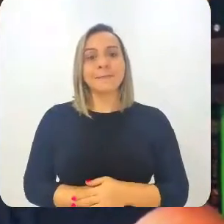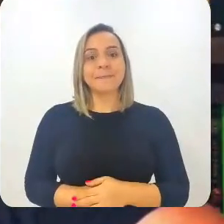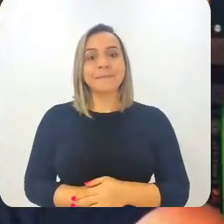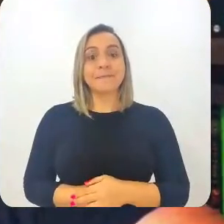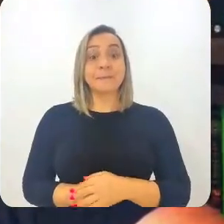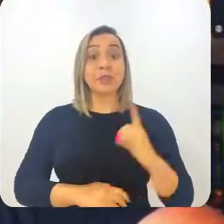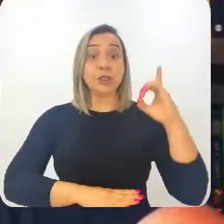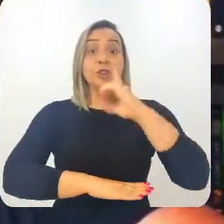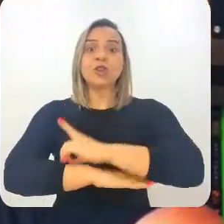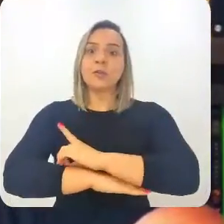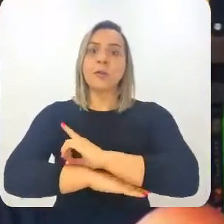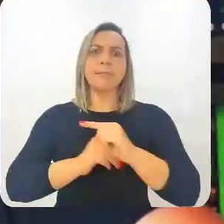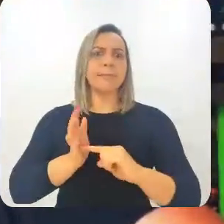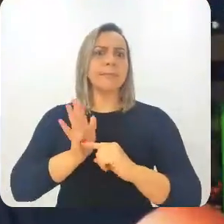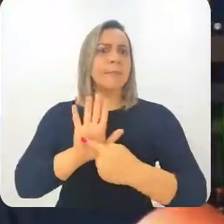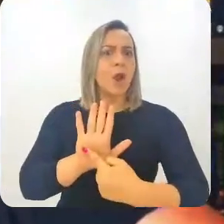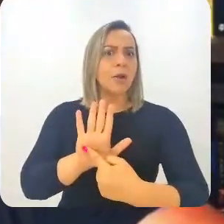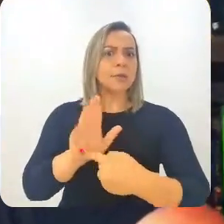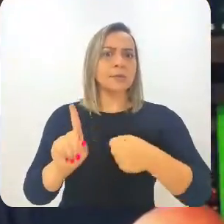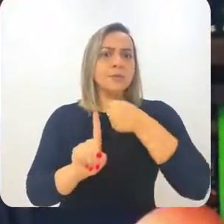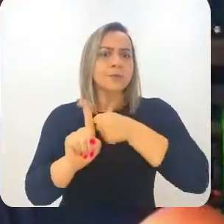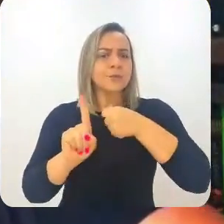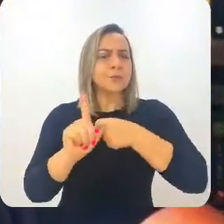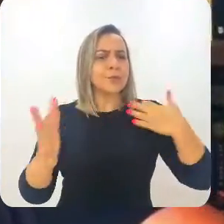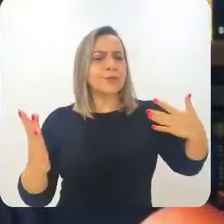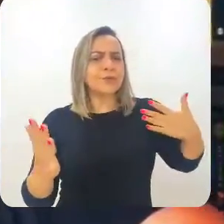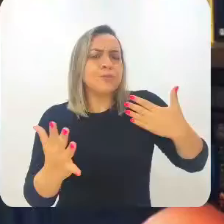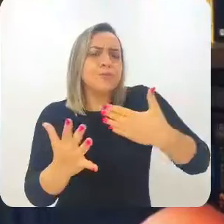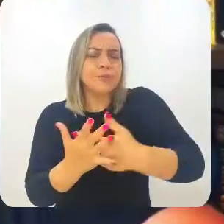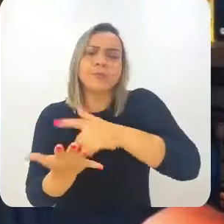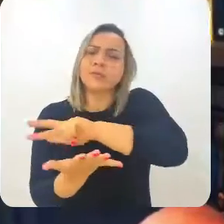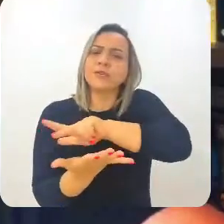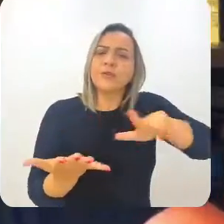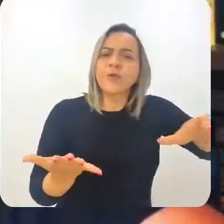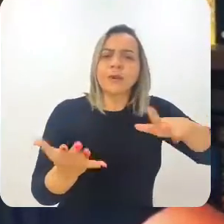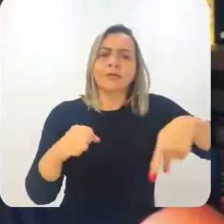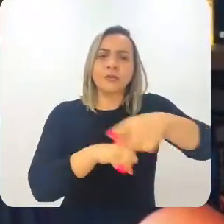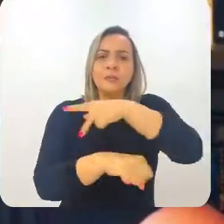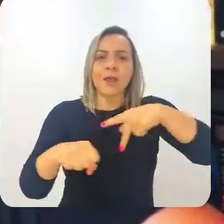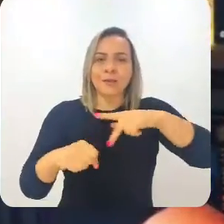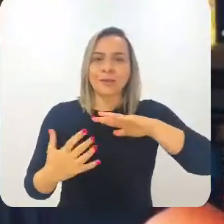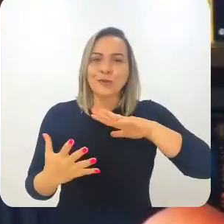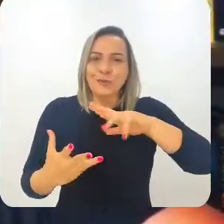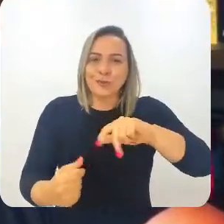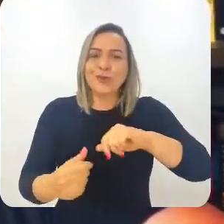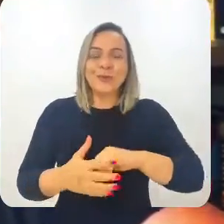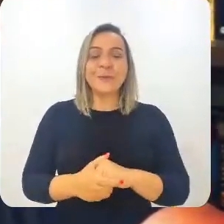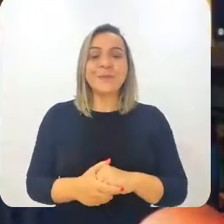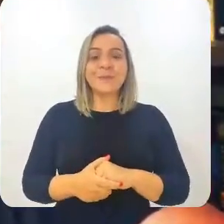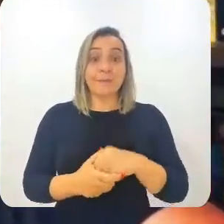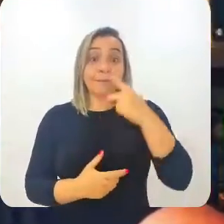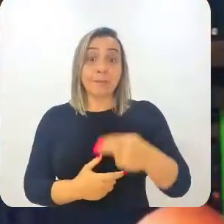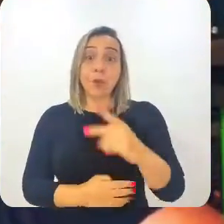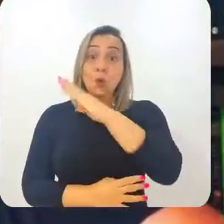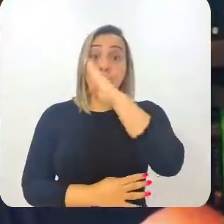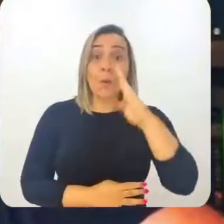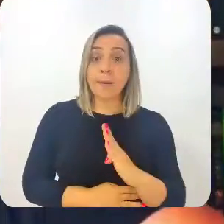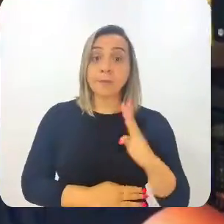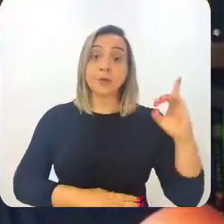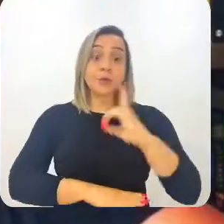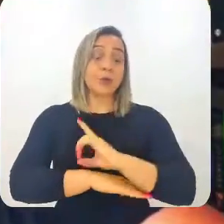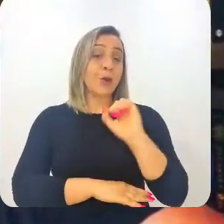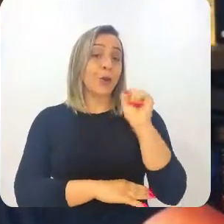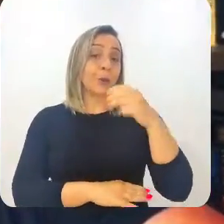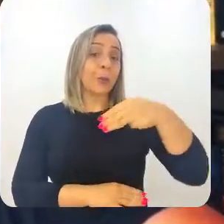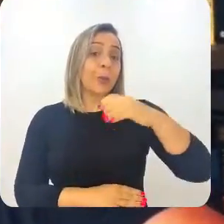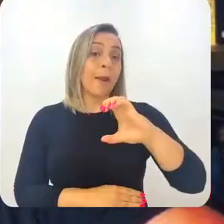provoca a visibilidade de uma agenda de lutas que se ramifica em vários países do mundo. No caso brasileiro, o 8